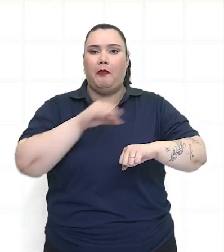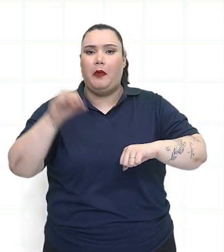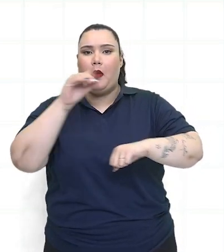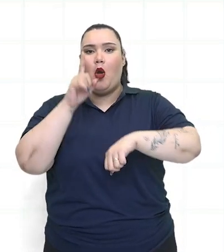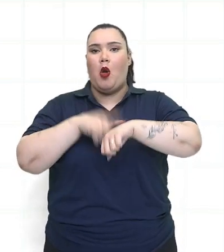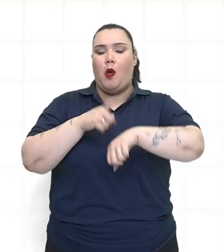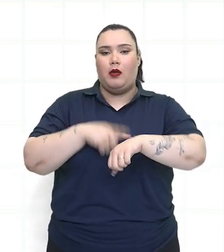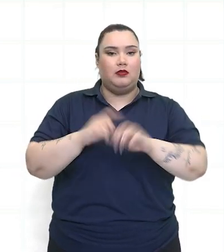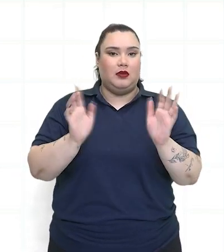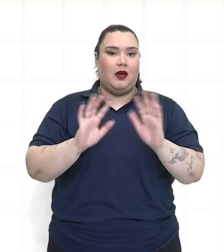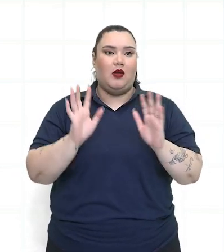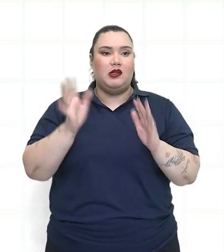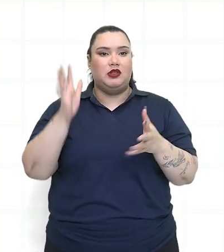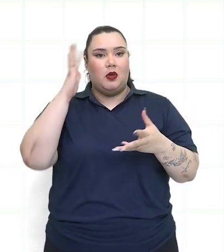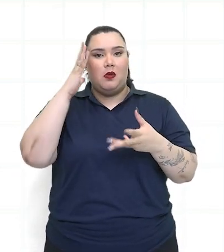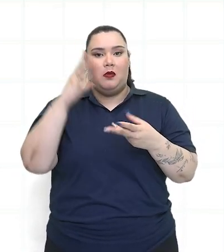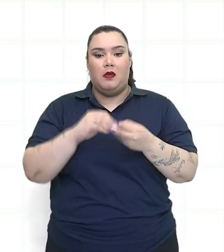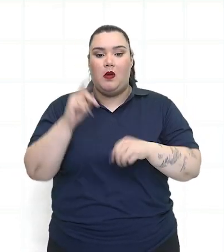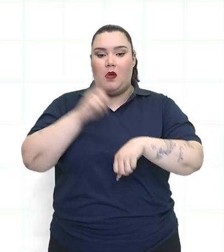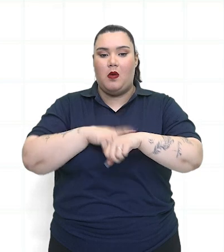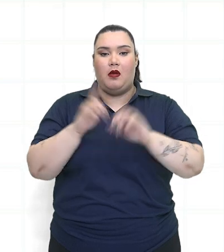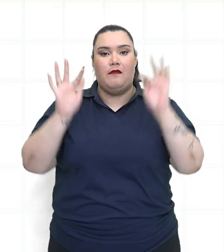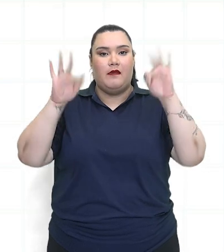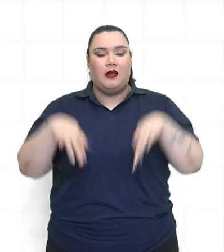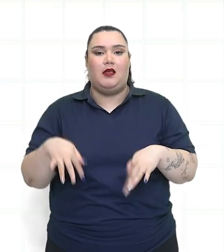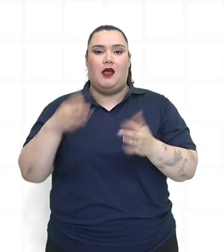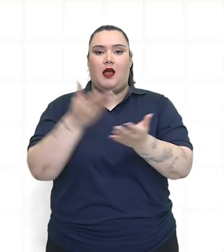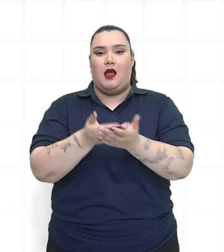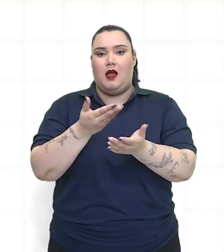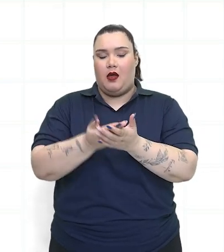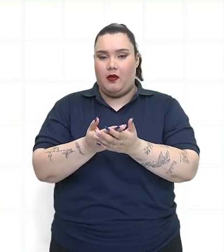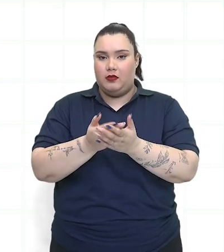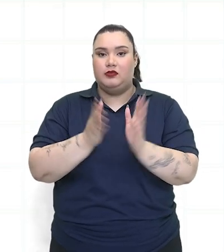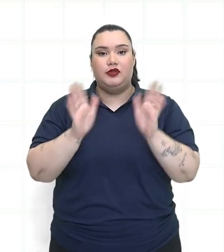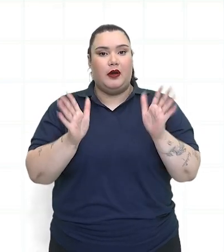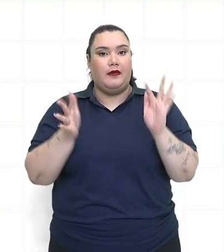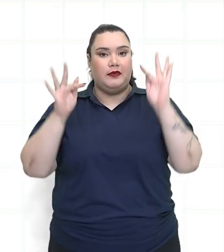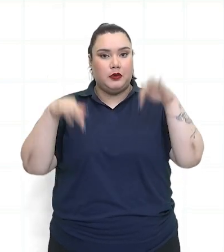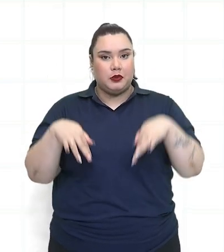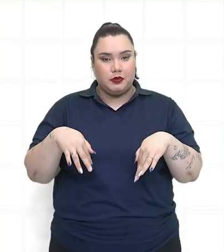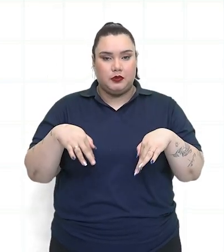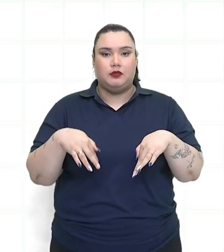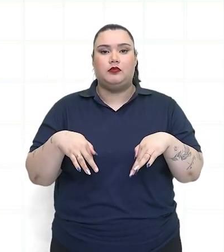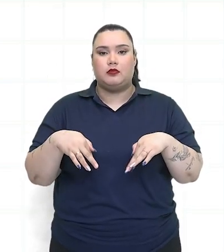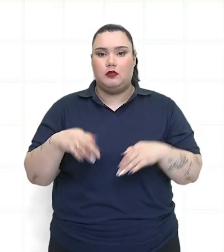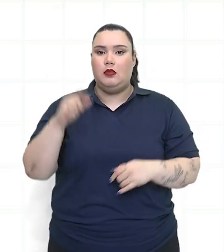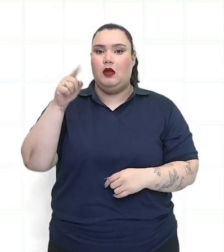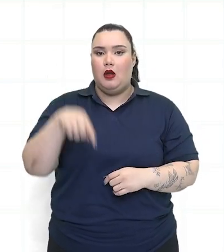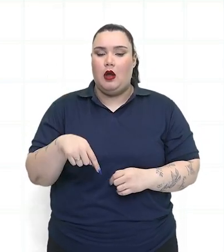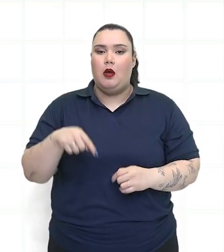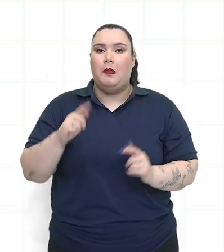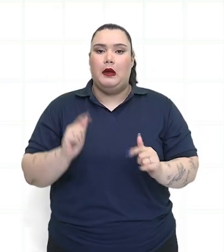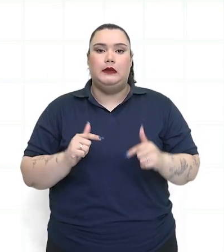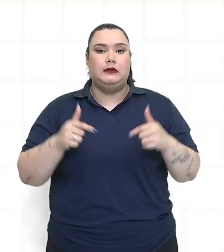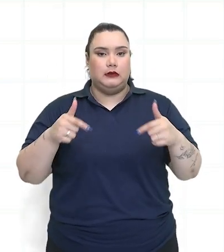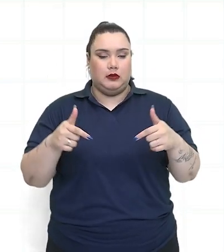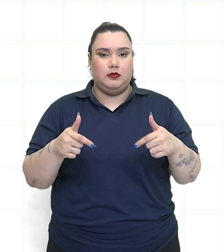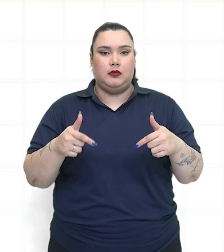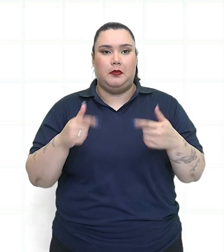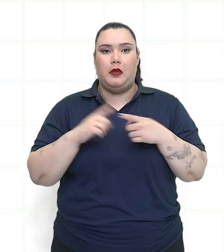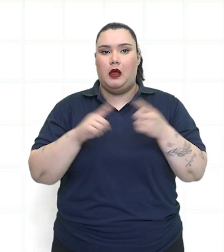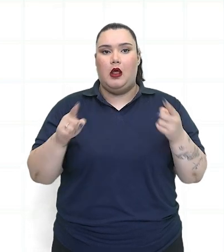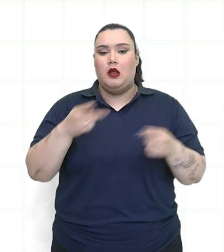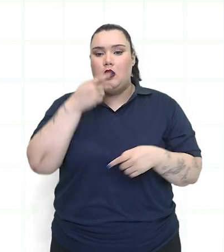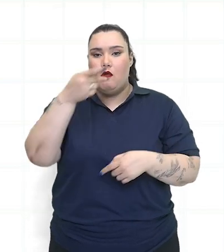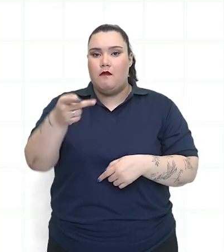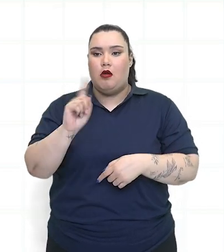aula finalizou, já é hora de finalizar a aula, ela finalizou a aula naquele momento. É uma inferência. Ela não